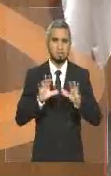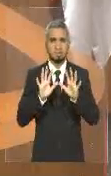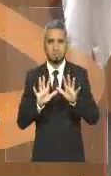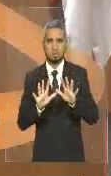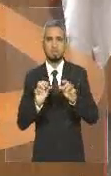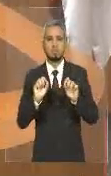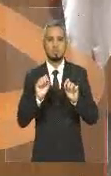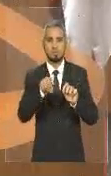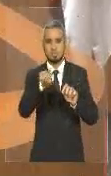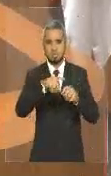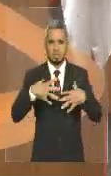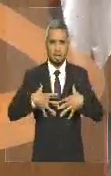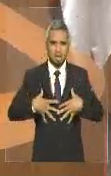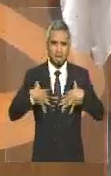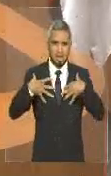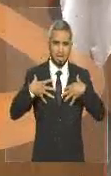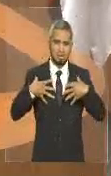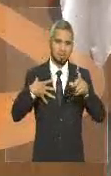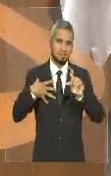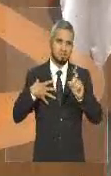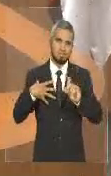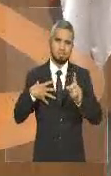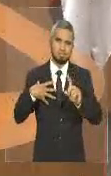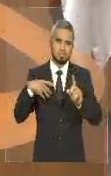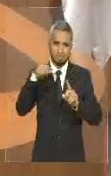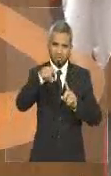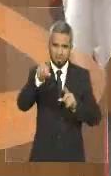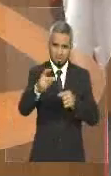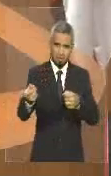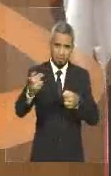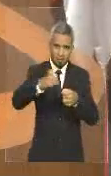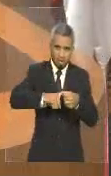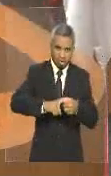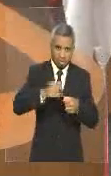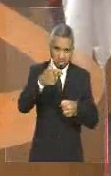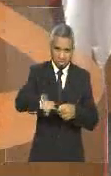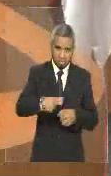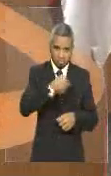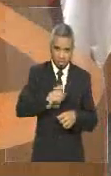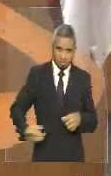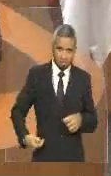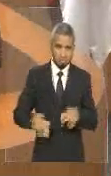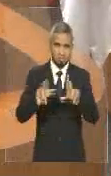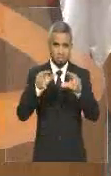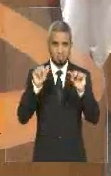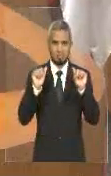porque vocês não haverão de voltar para o comando do Maranhão.